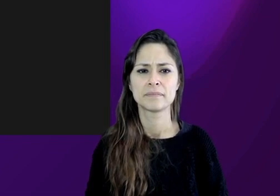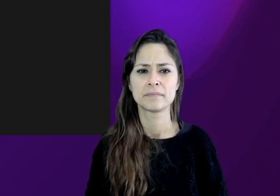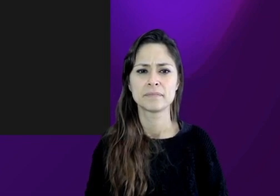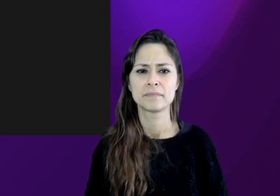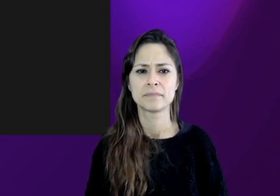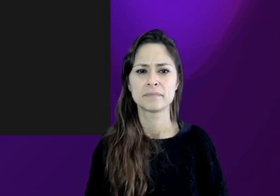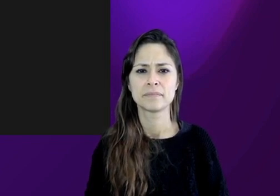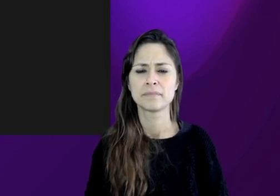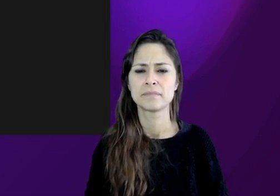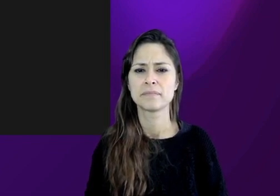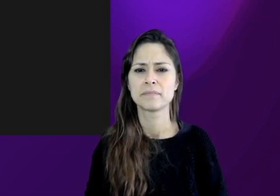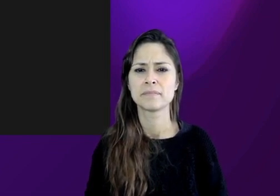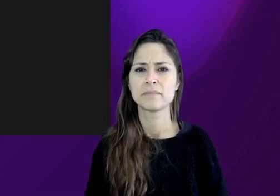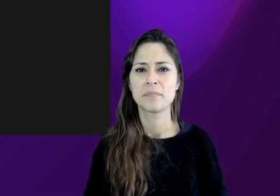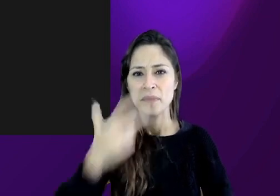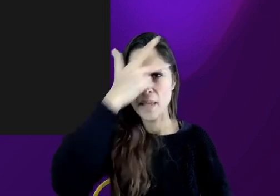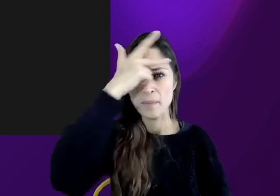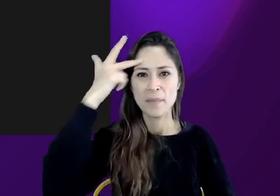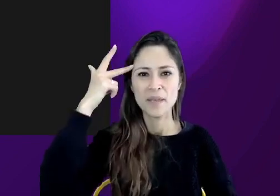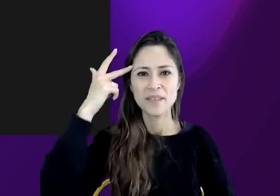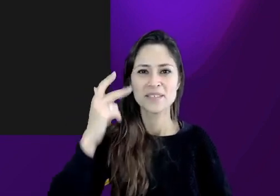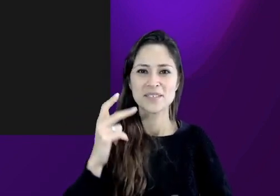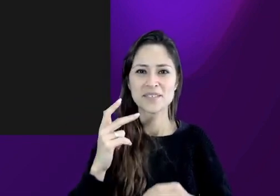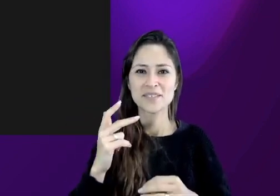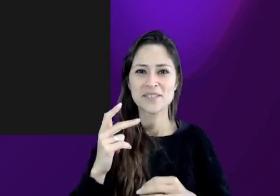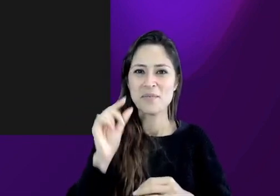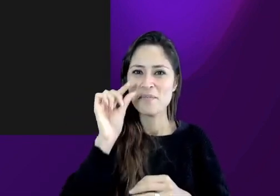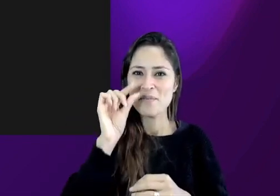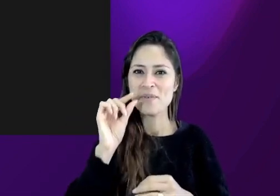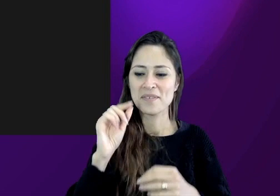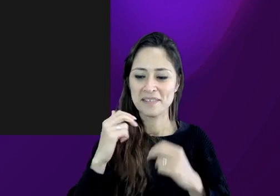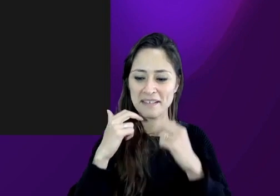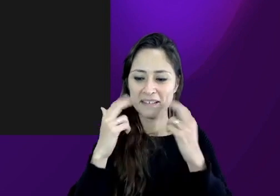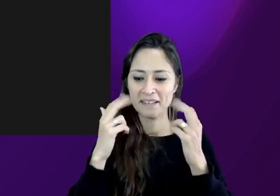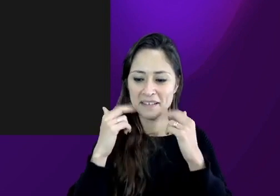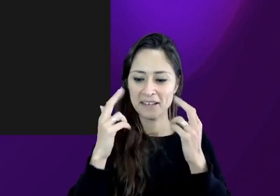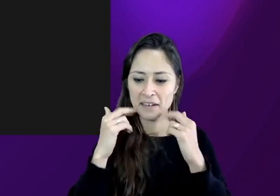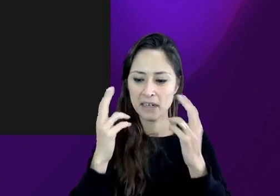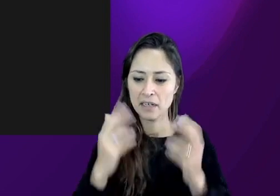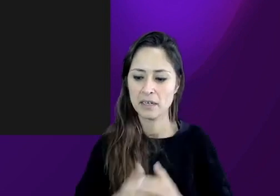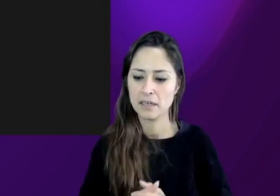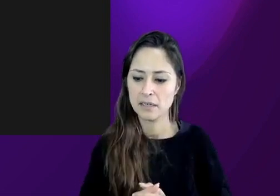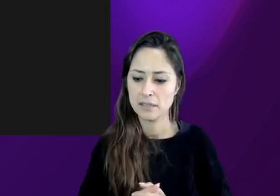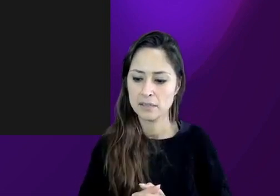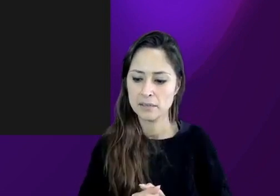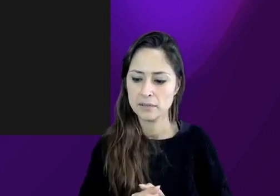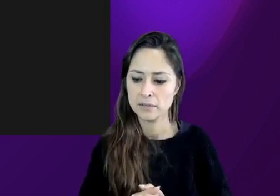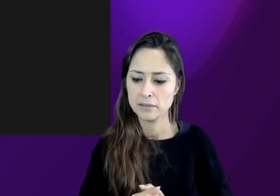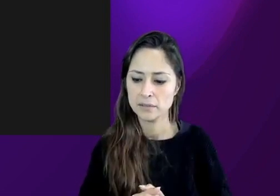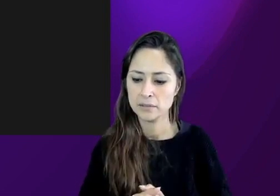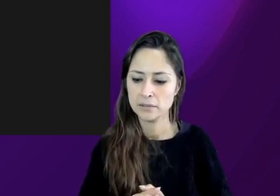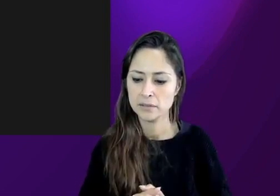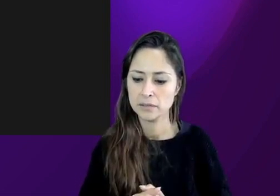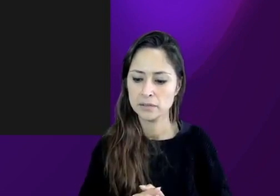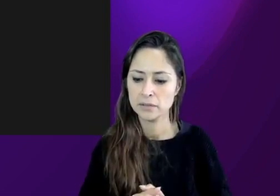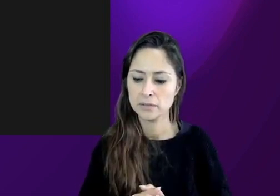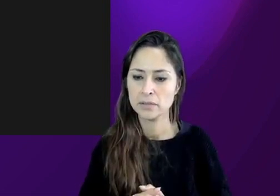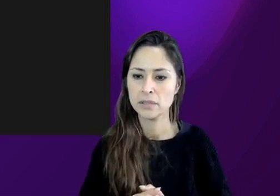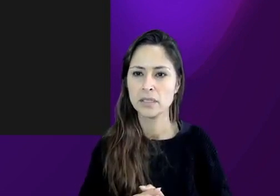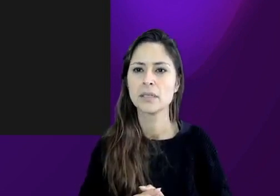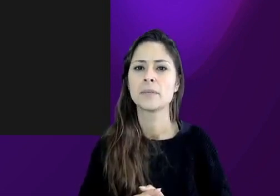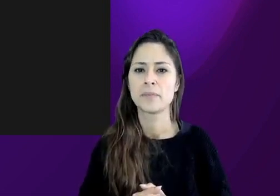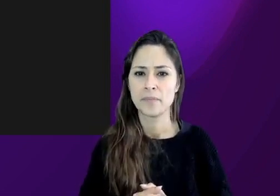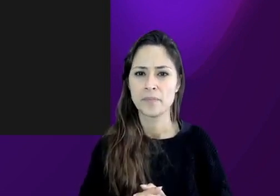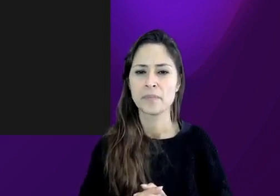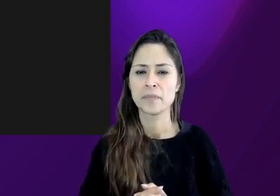Bom, Ana Paula, enquanto o pessoal está um pouquinho tímido, eu vou te perguntar o seguinte. O que te ajuda a definir no paciente com